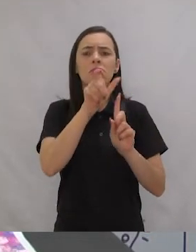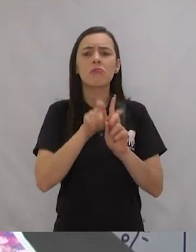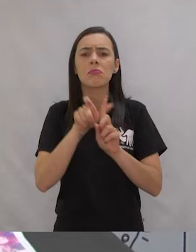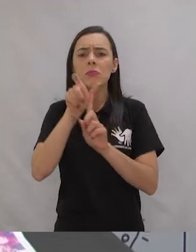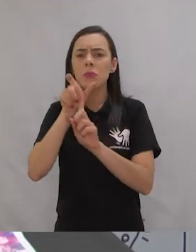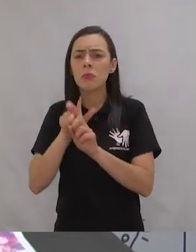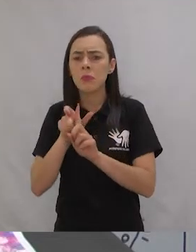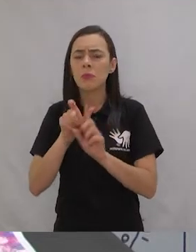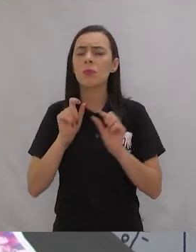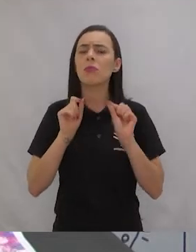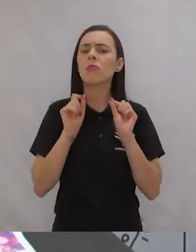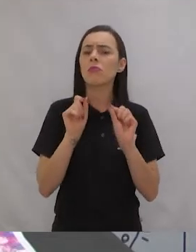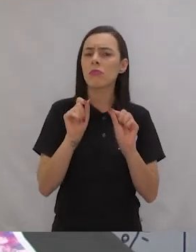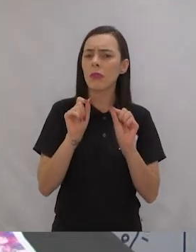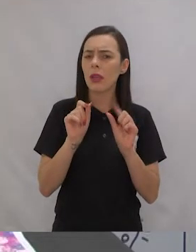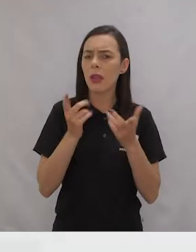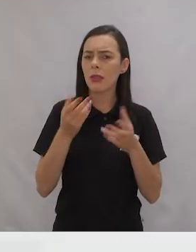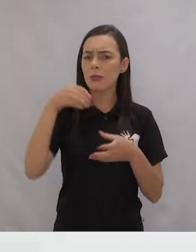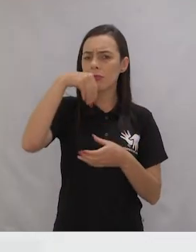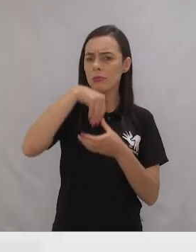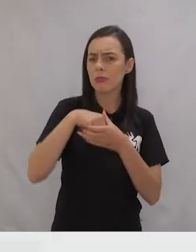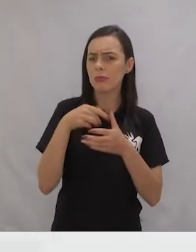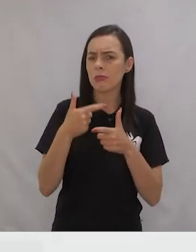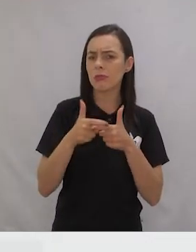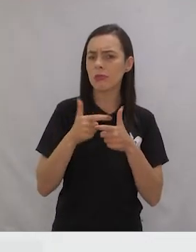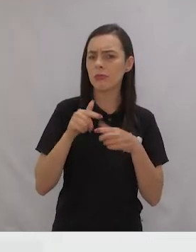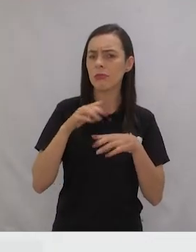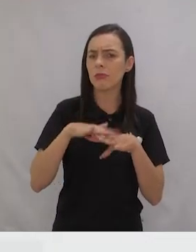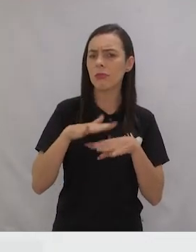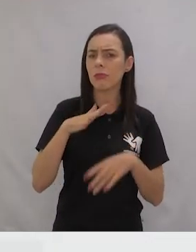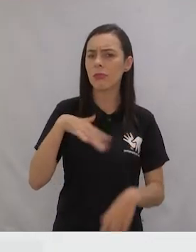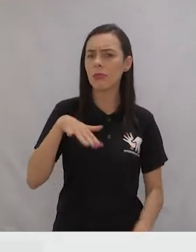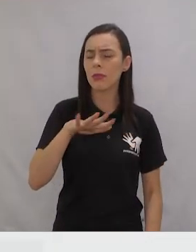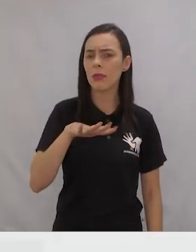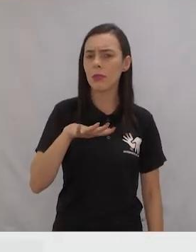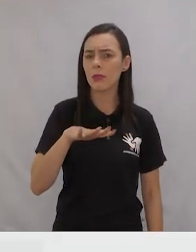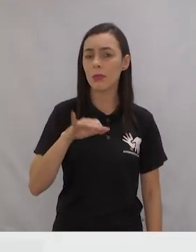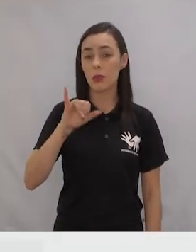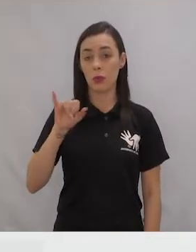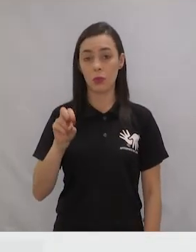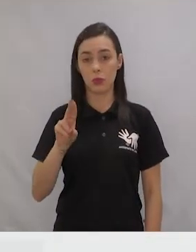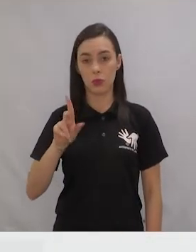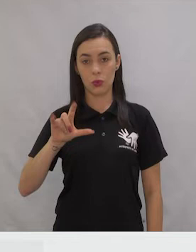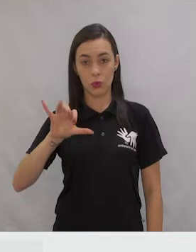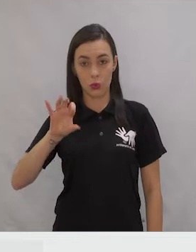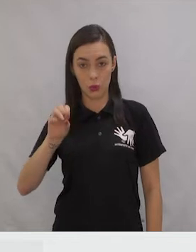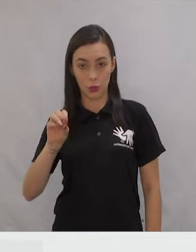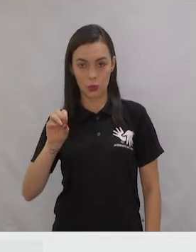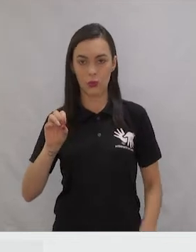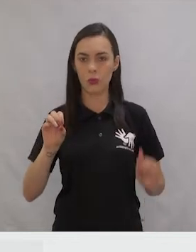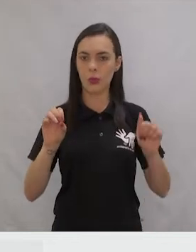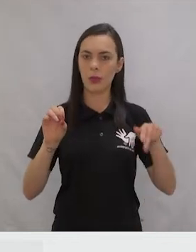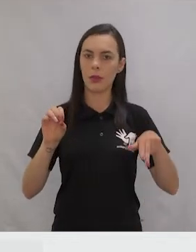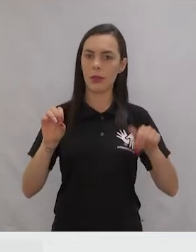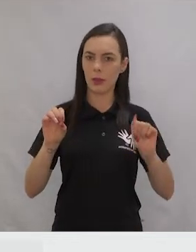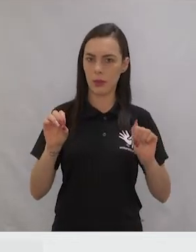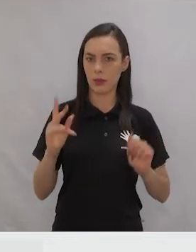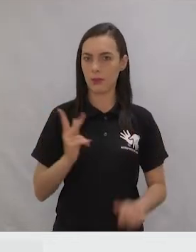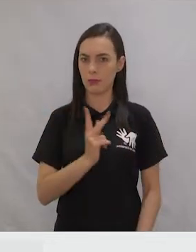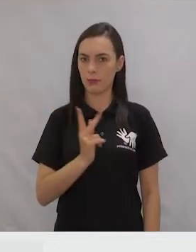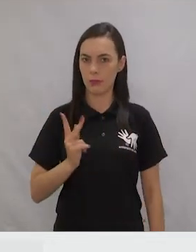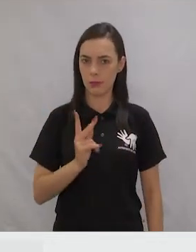os personagens desse problema? Júlio e Ana. Muito